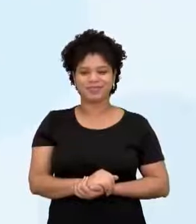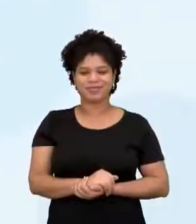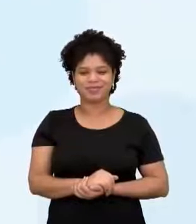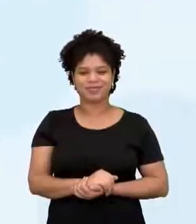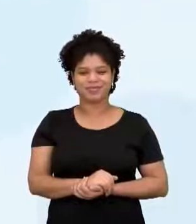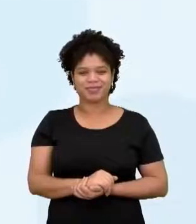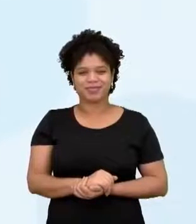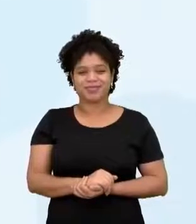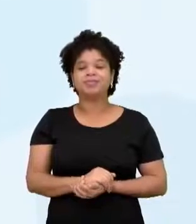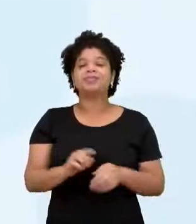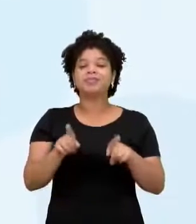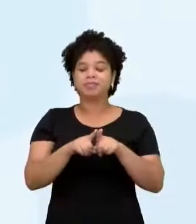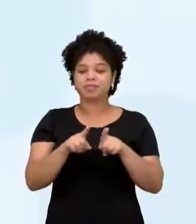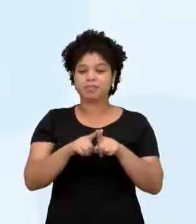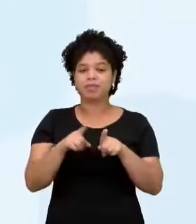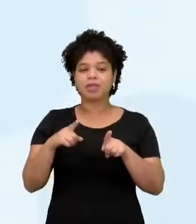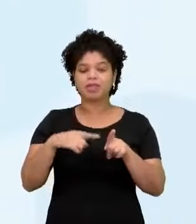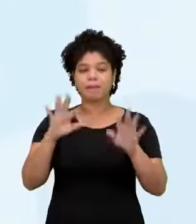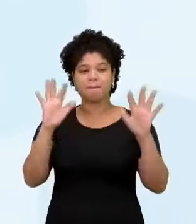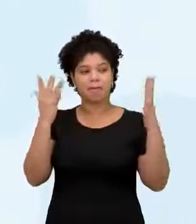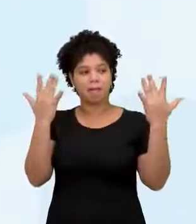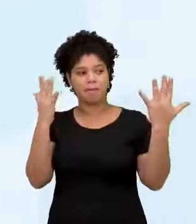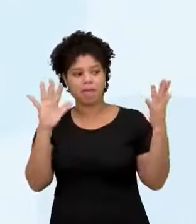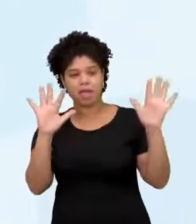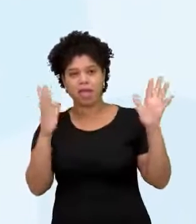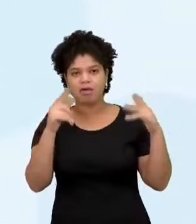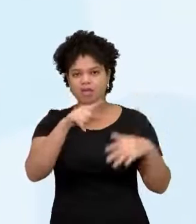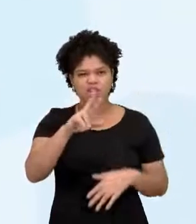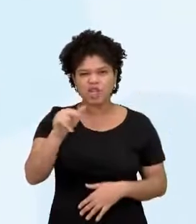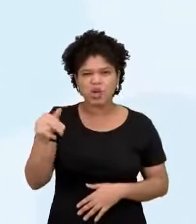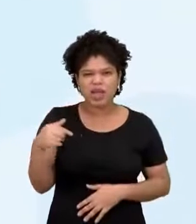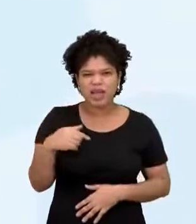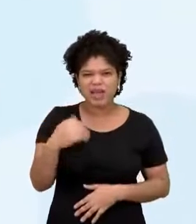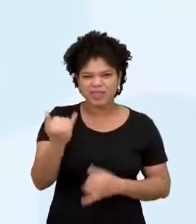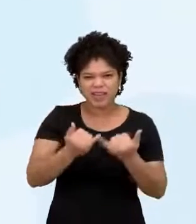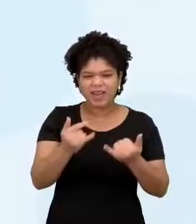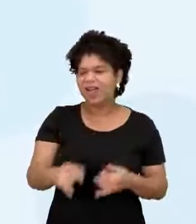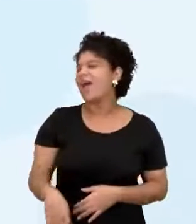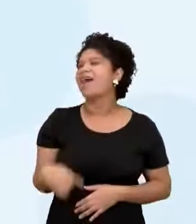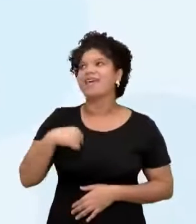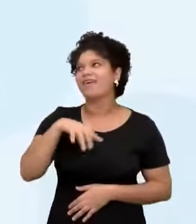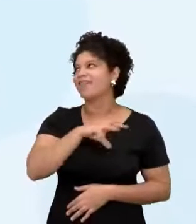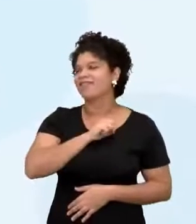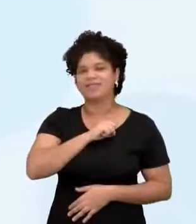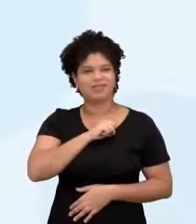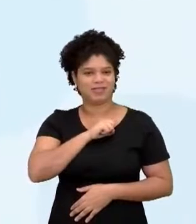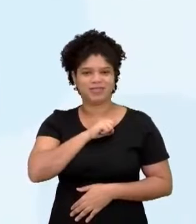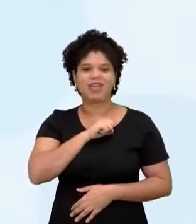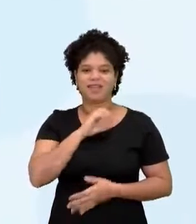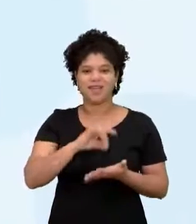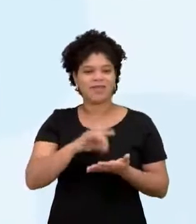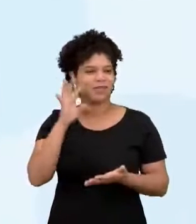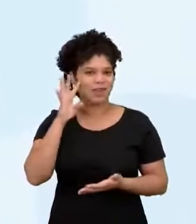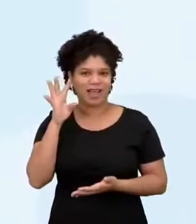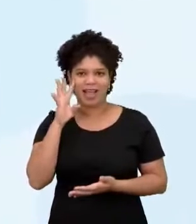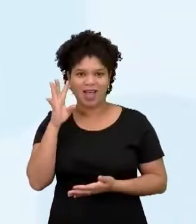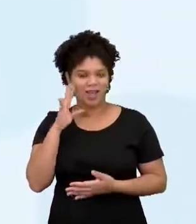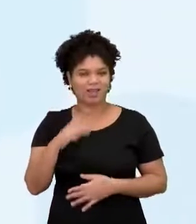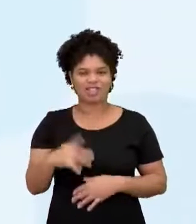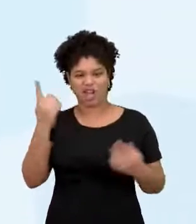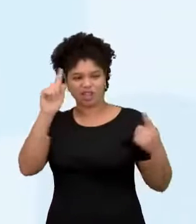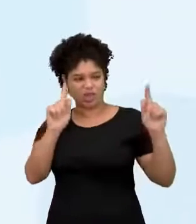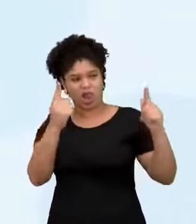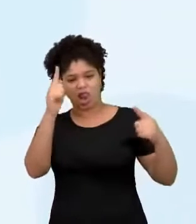E também nós temos a mímica. Quem nunca brincou de mímica, né? Ah, eu adoro. Sempre. Mímica é muito bom.